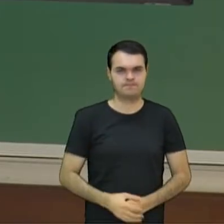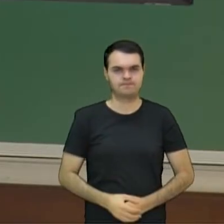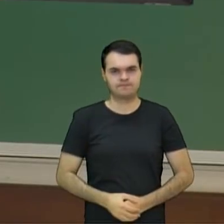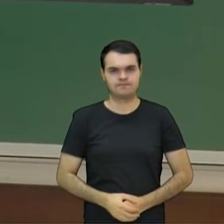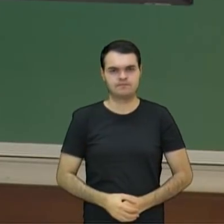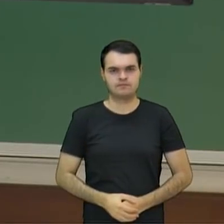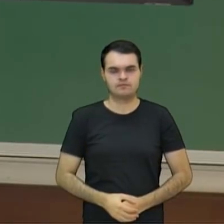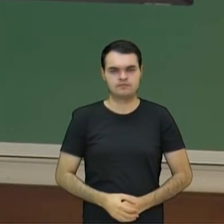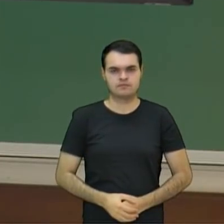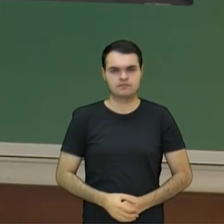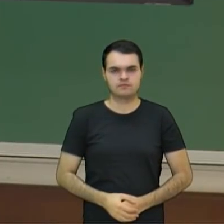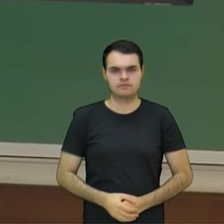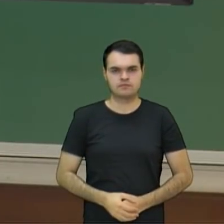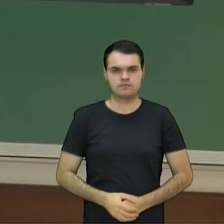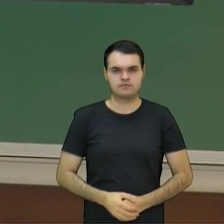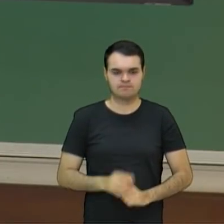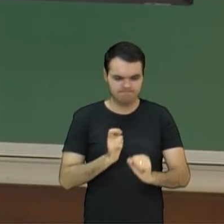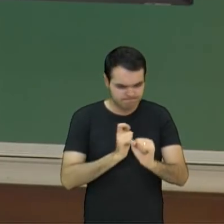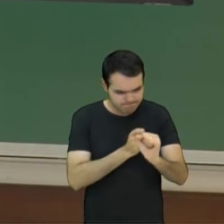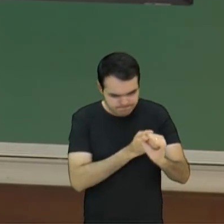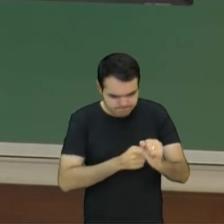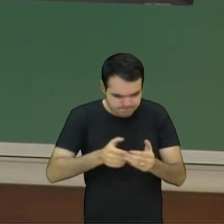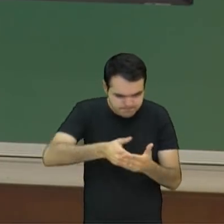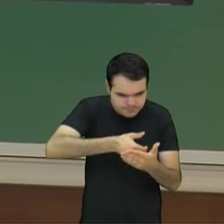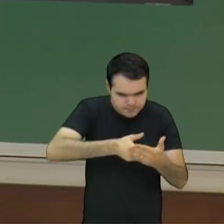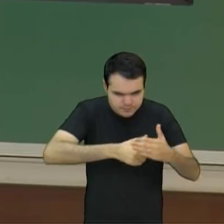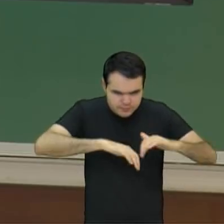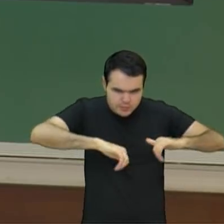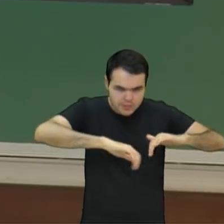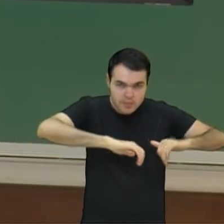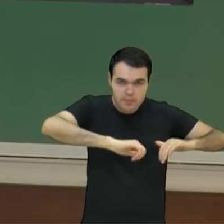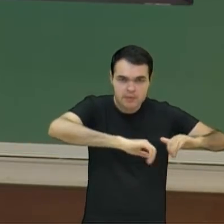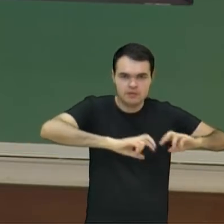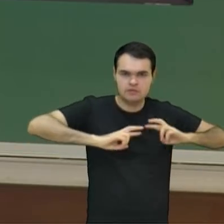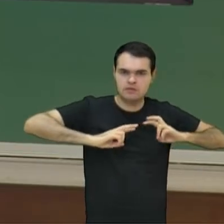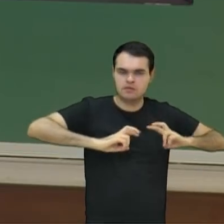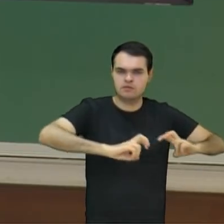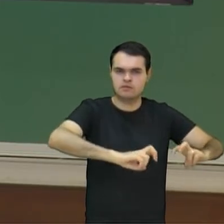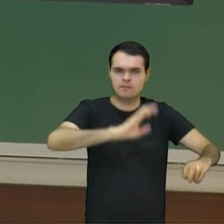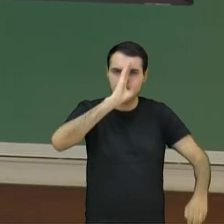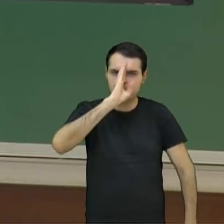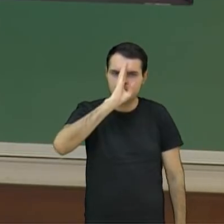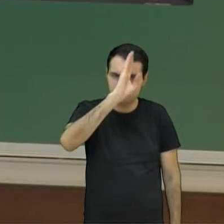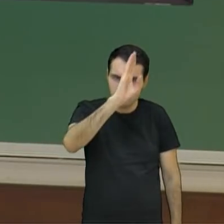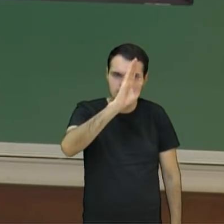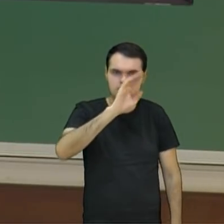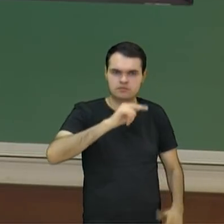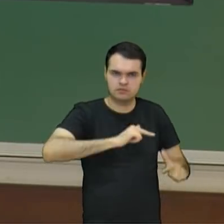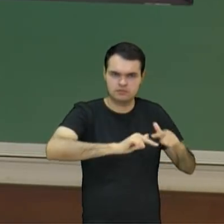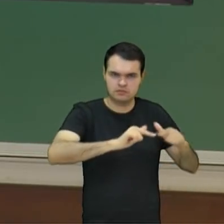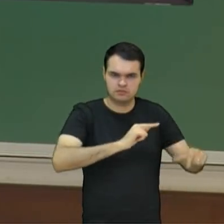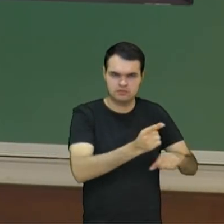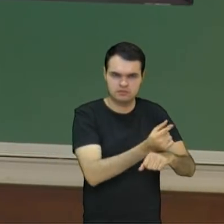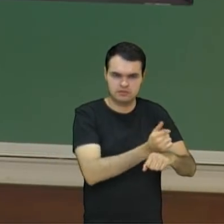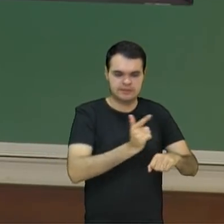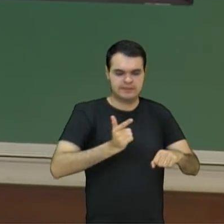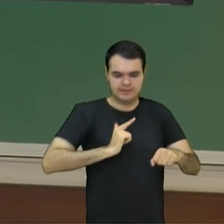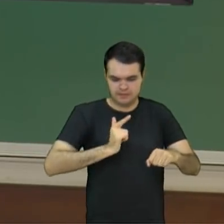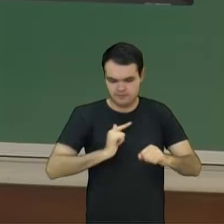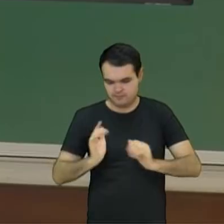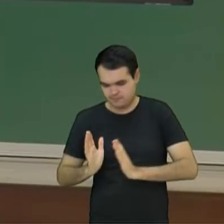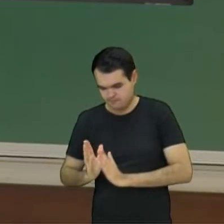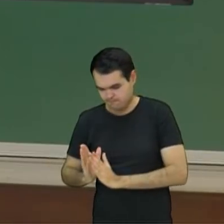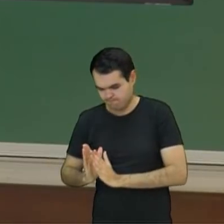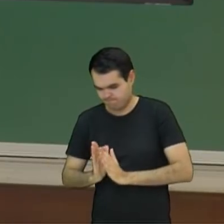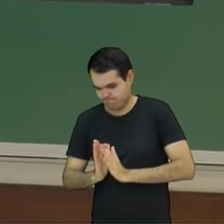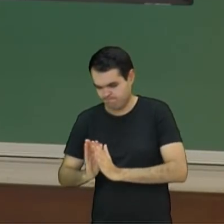gente falou que a mineração era a principal atividade econômica, e você tem uma estrada que é aberta desde